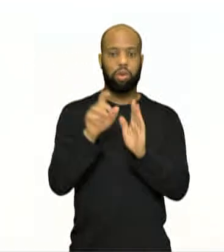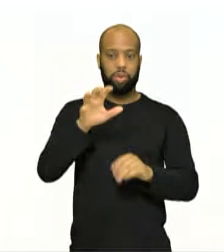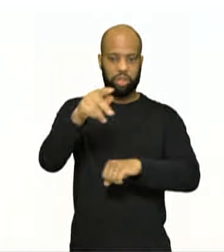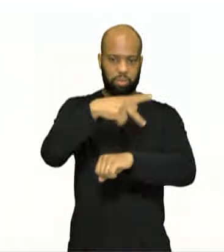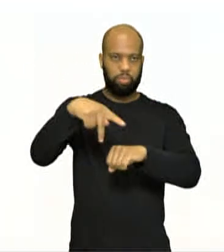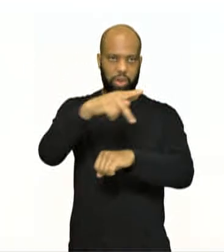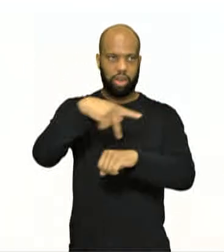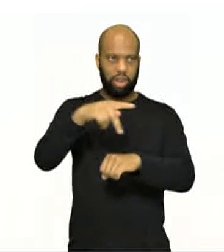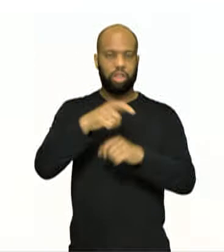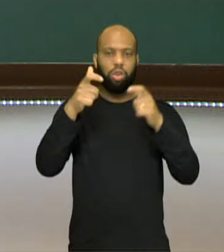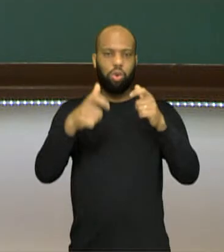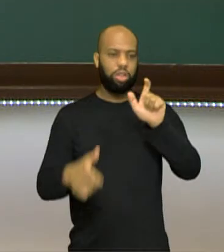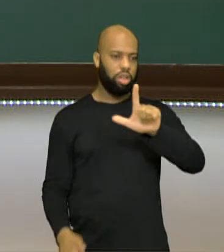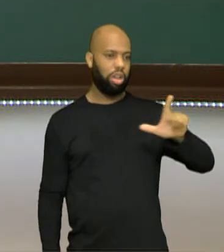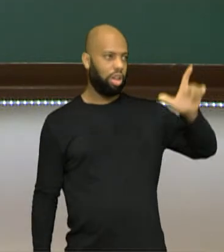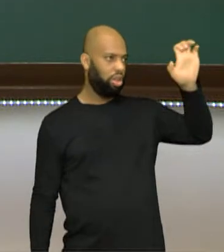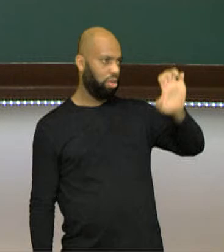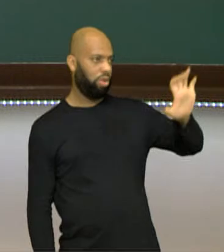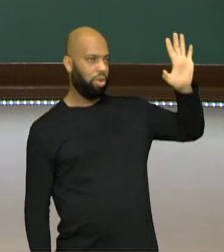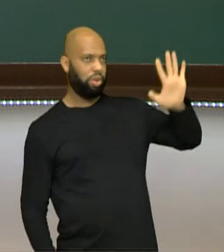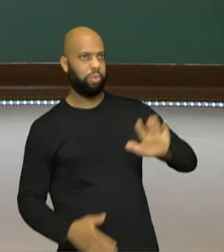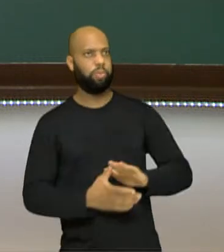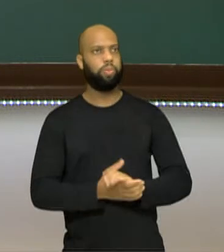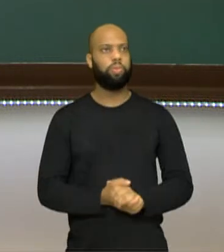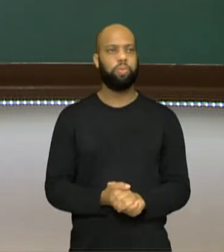na porção leste da Europa.